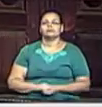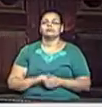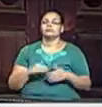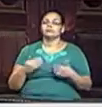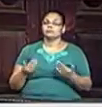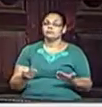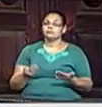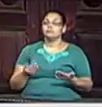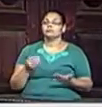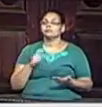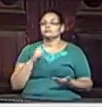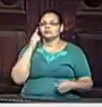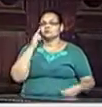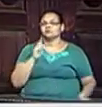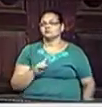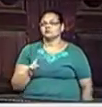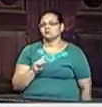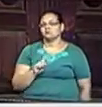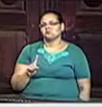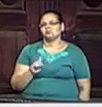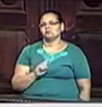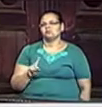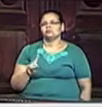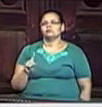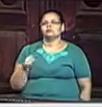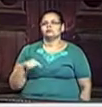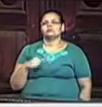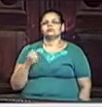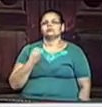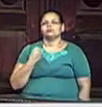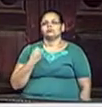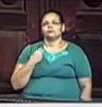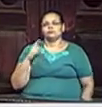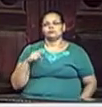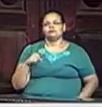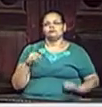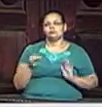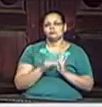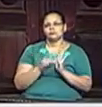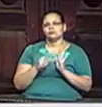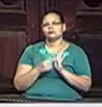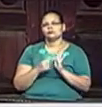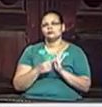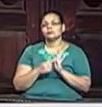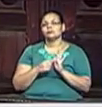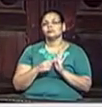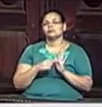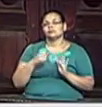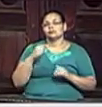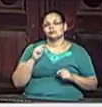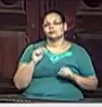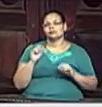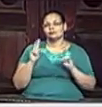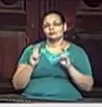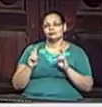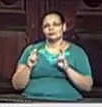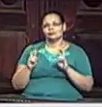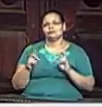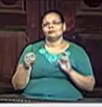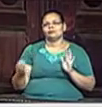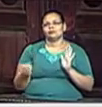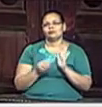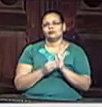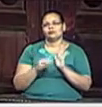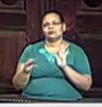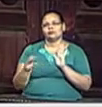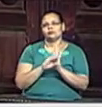E ainda não sabemos os números oficiais, deputado Waldeck, sobre a emenda